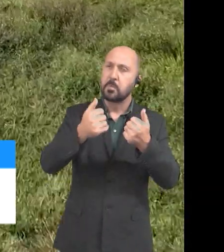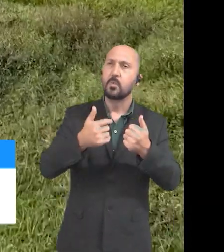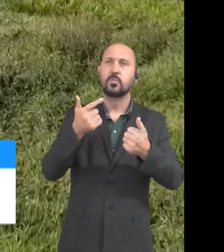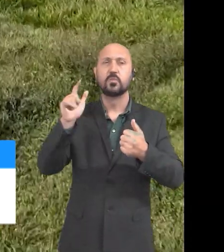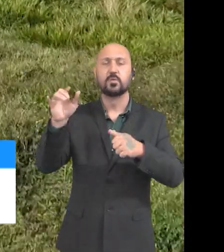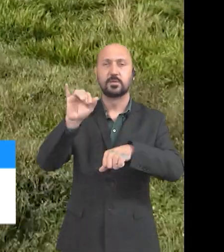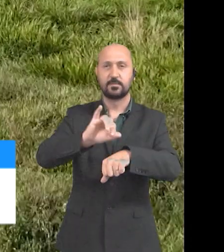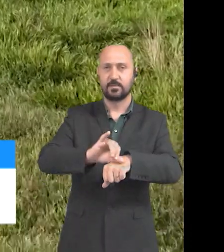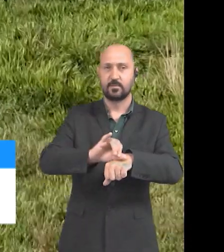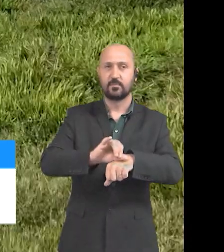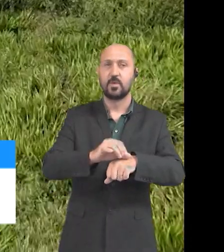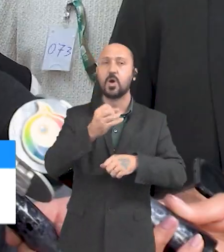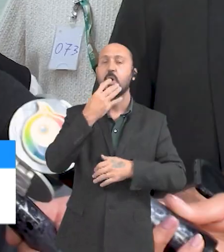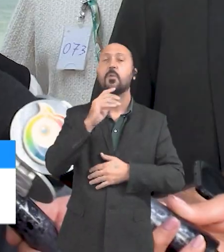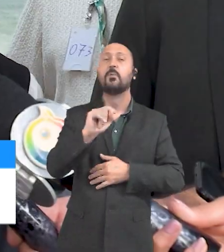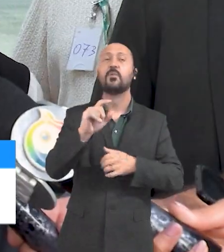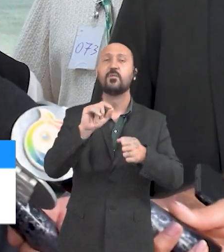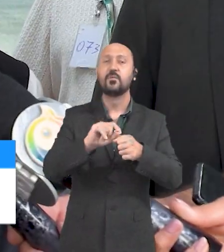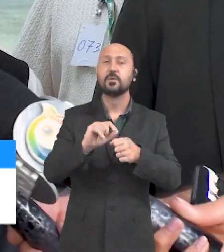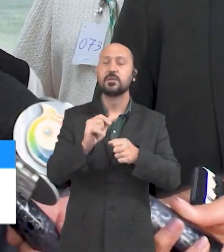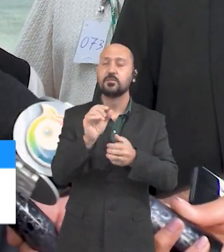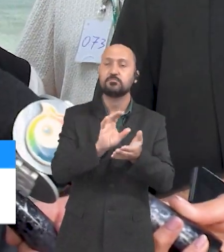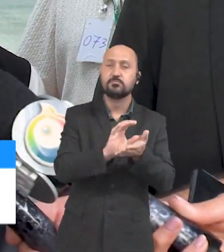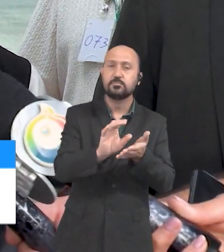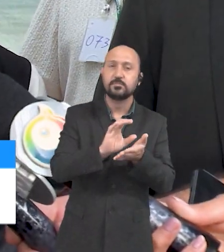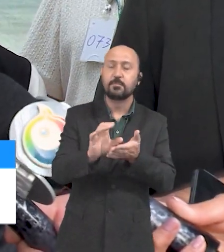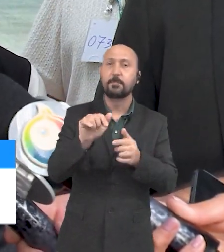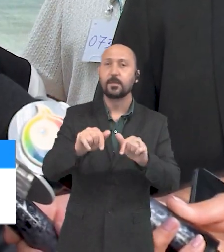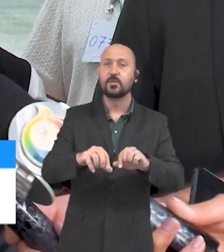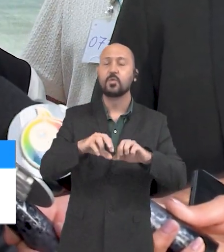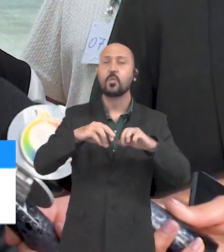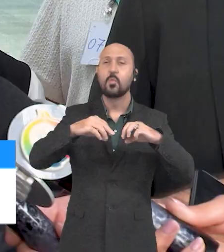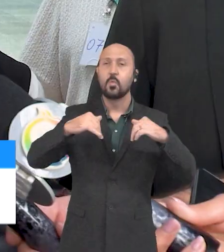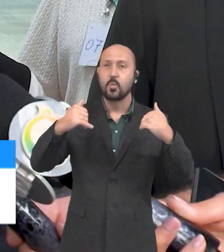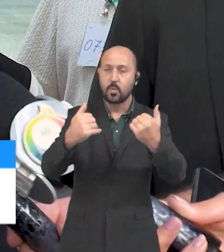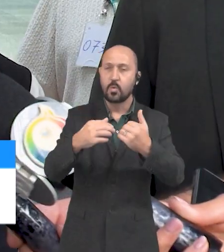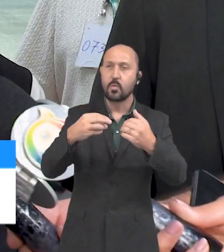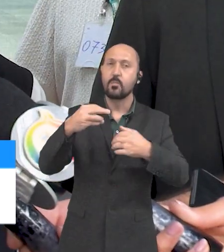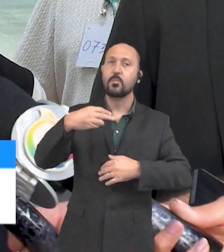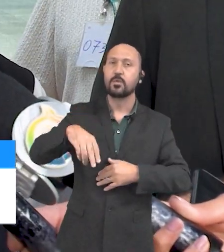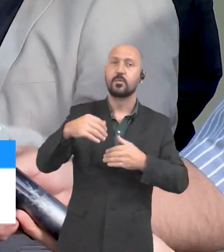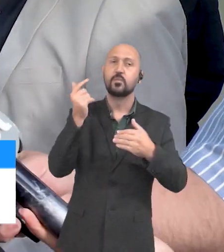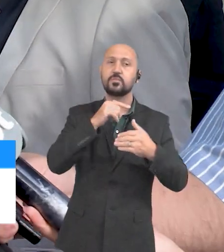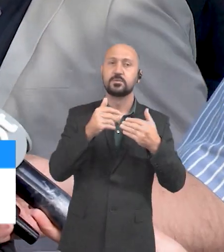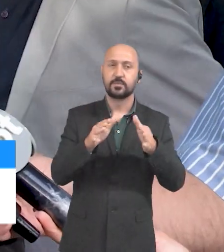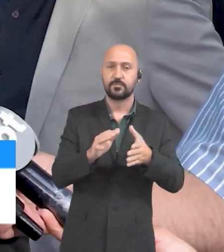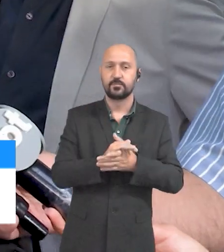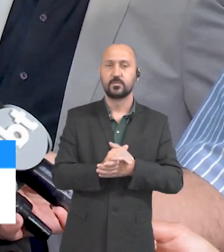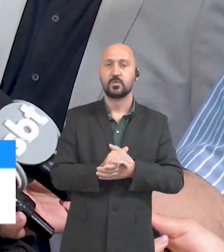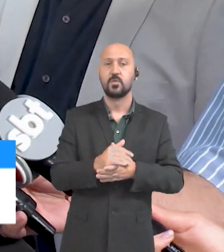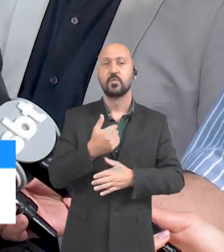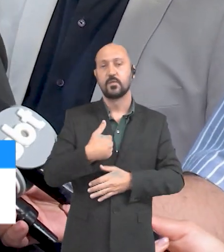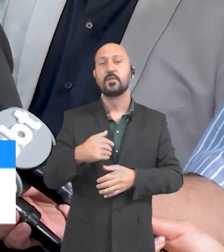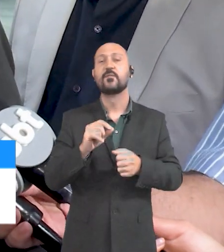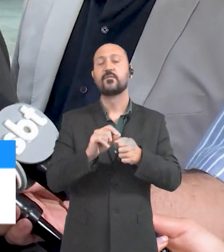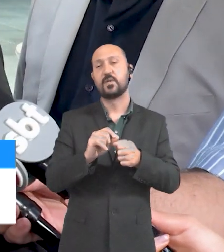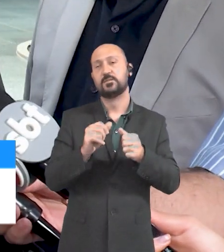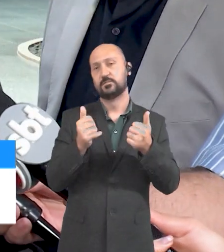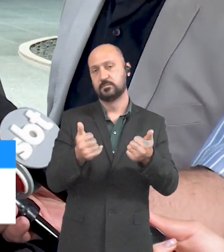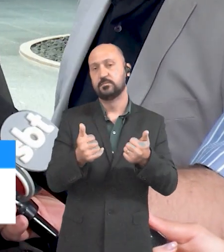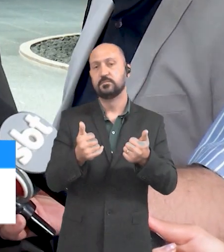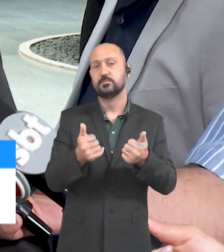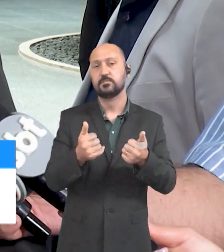multiuso, tal como tem as outras capitais. O bom é fazer investimentos para que o Morenão possa ser reaberto. O governo do estado ele tem feito a sua